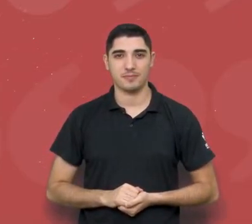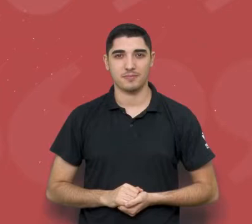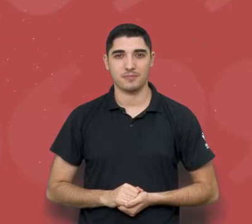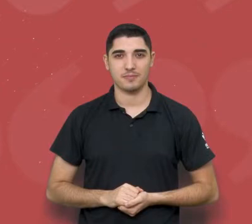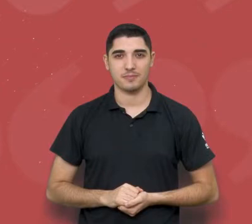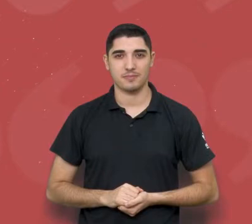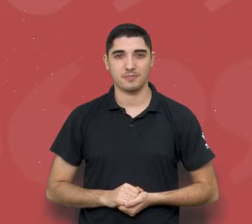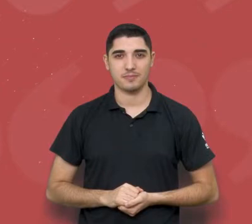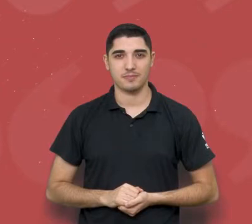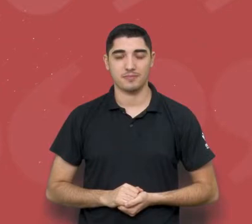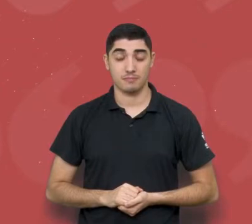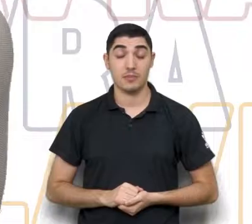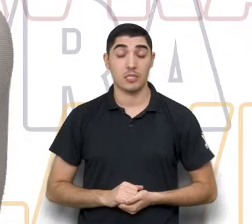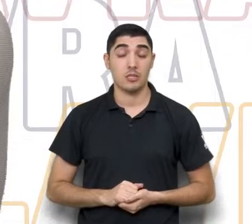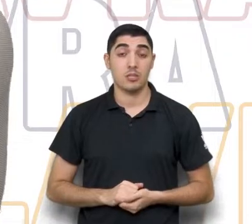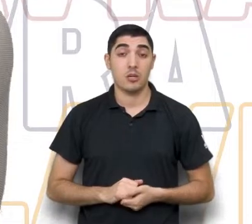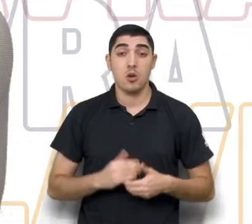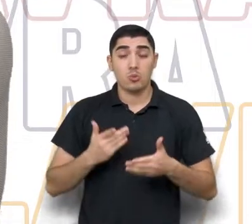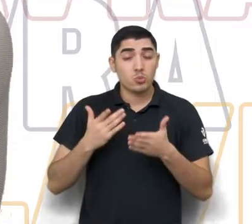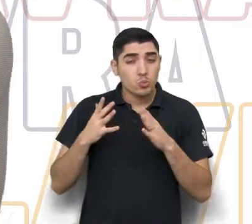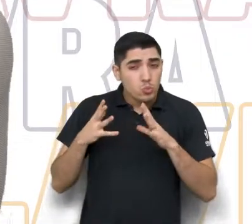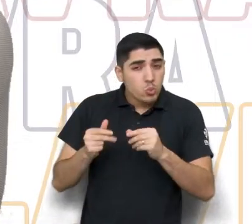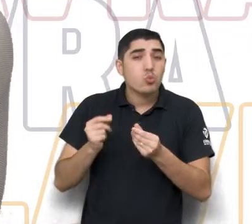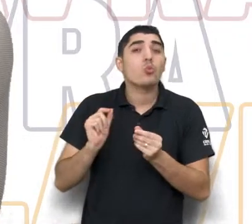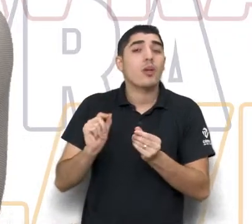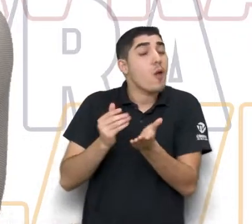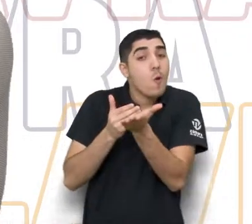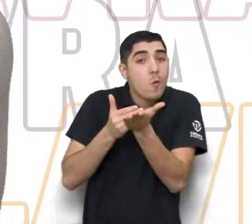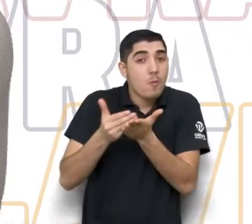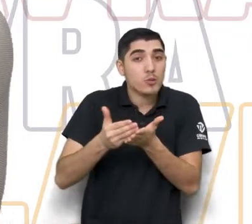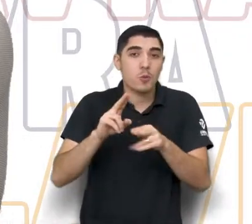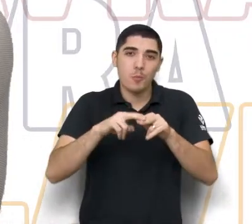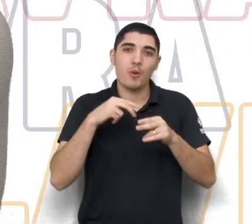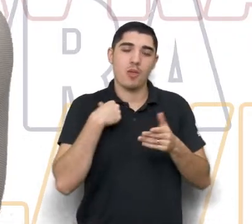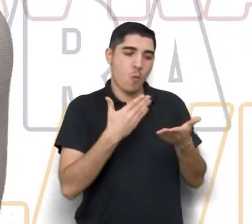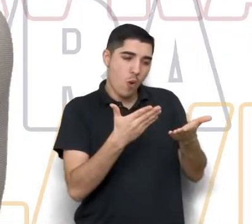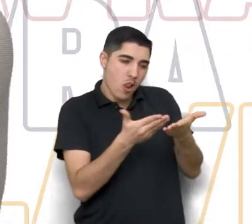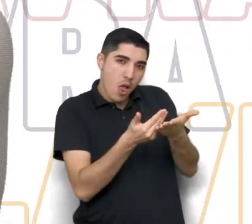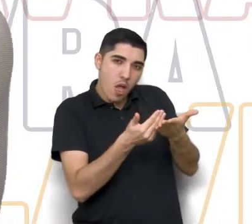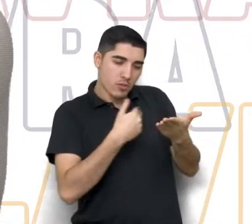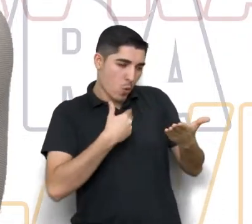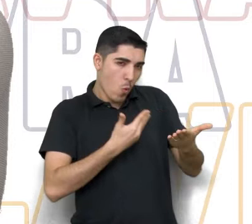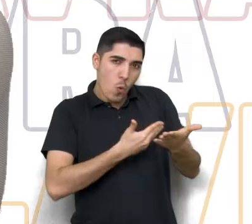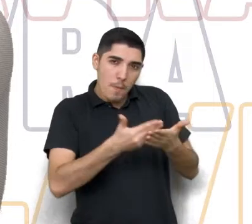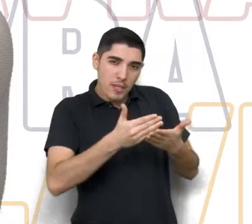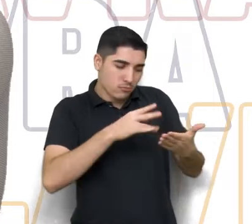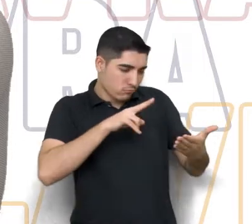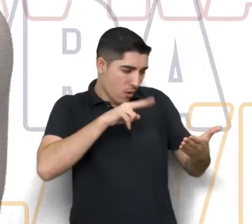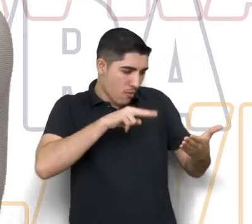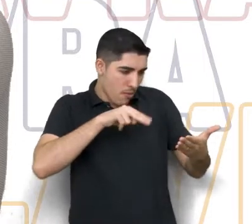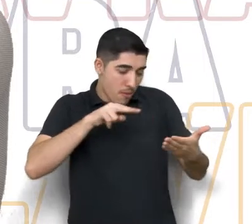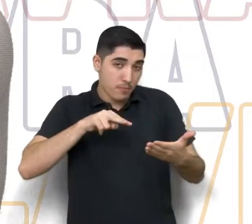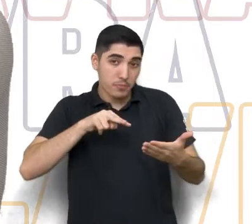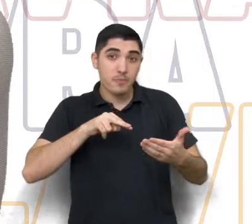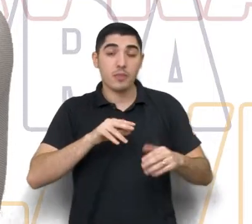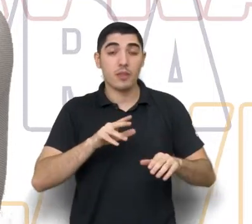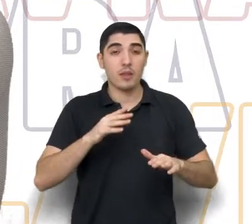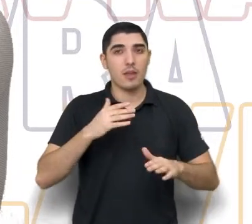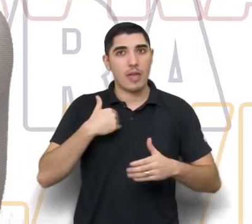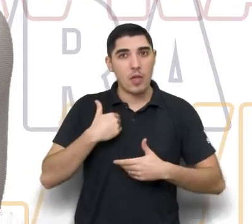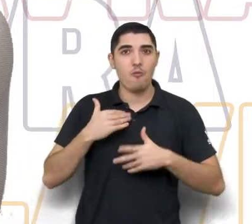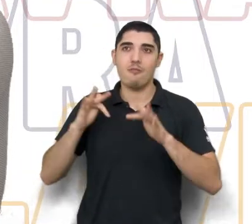contato com a poesia? Tudo começa tendo acesso ao universo dos livros. Eu tive